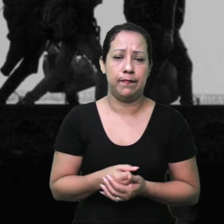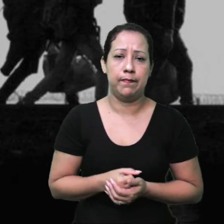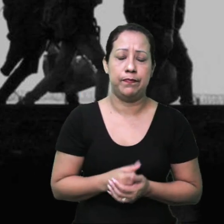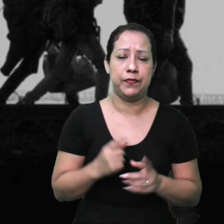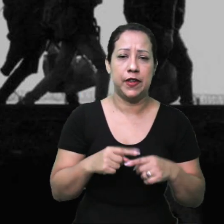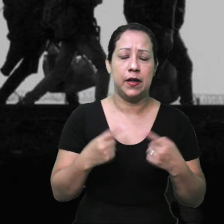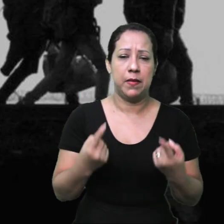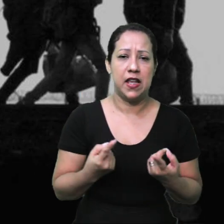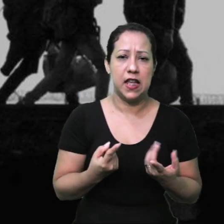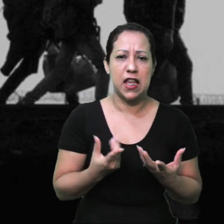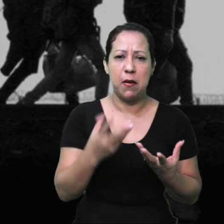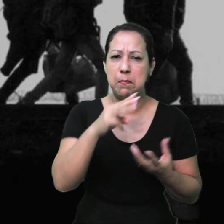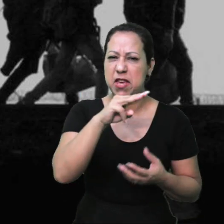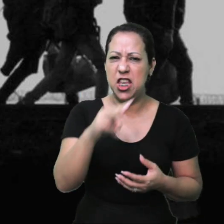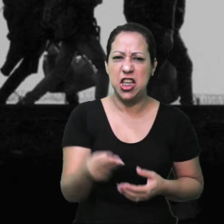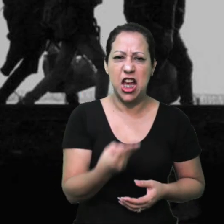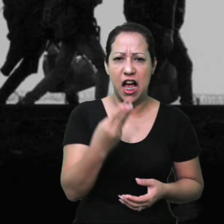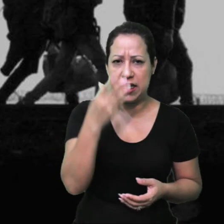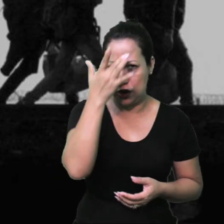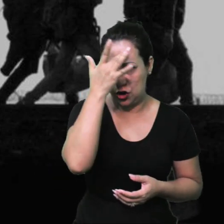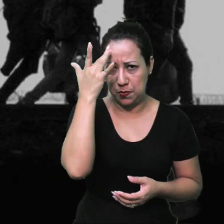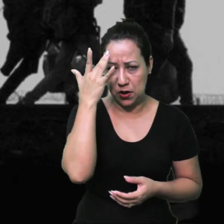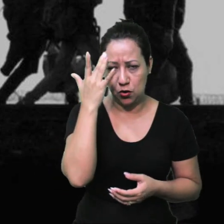região de forma